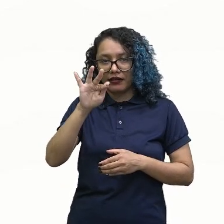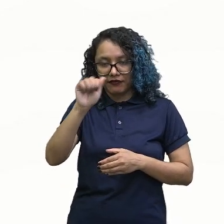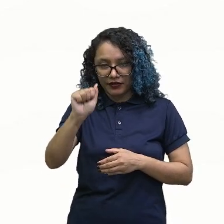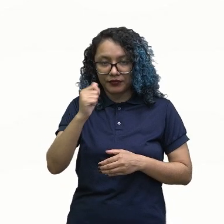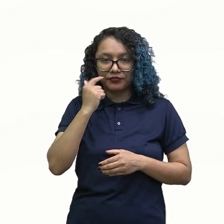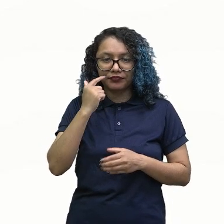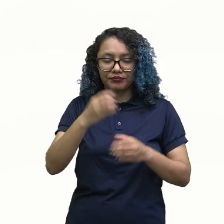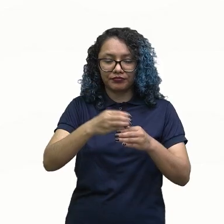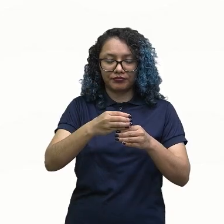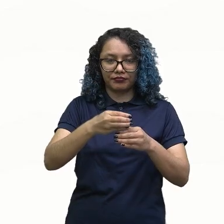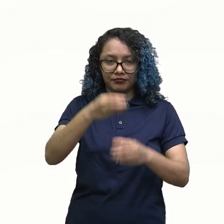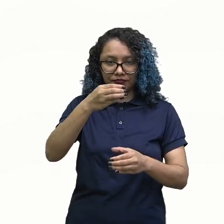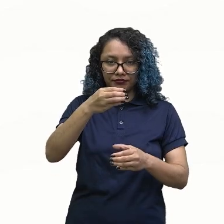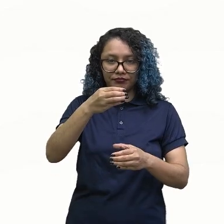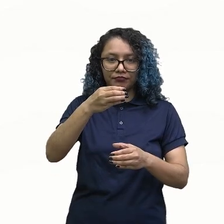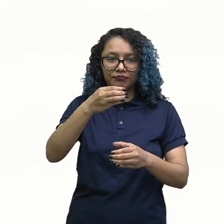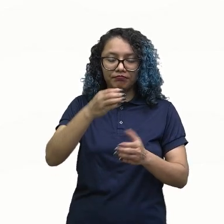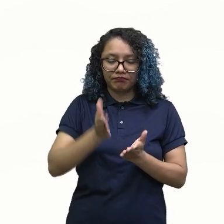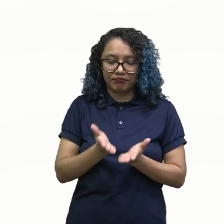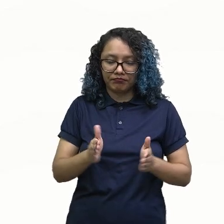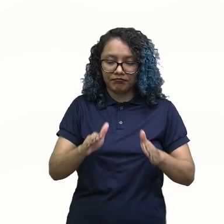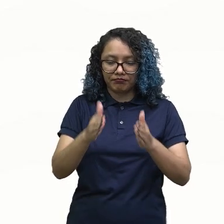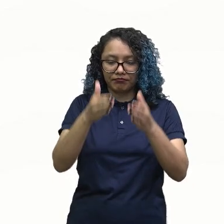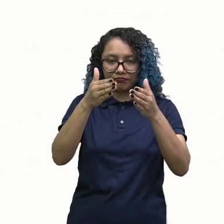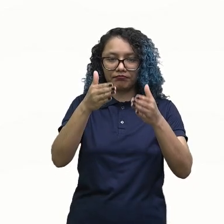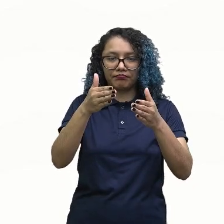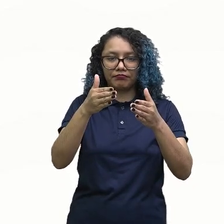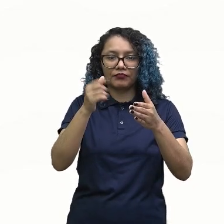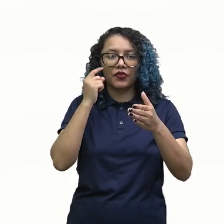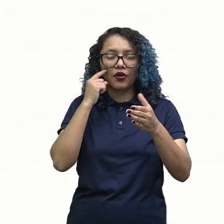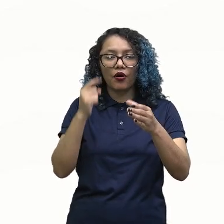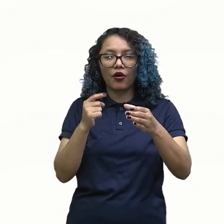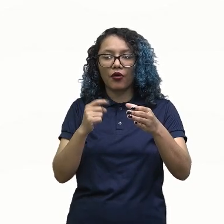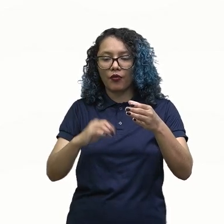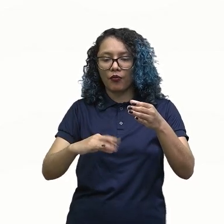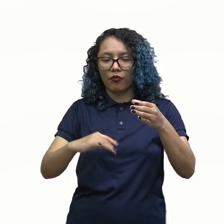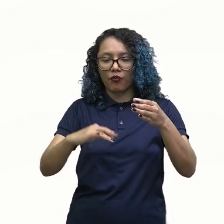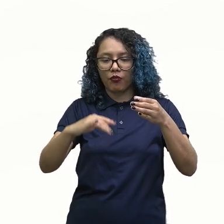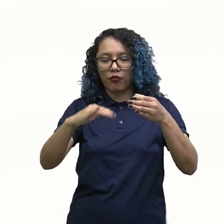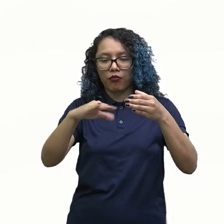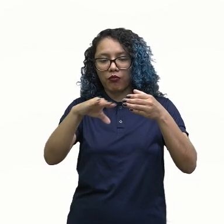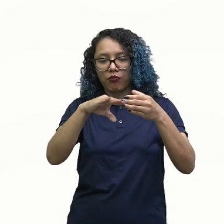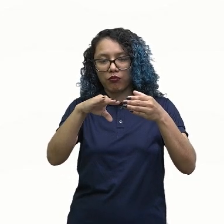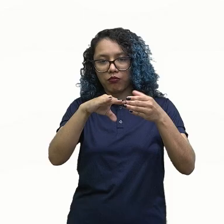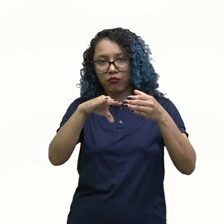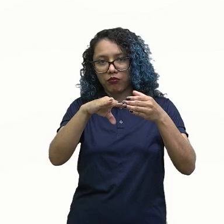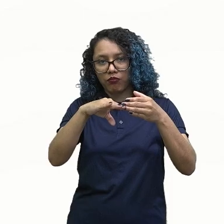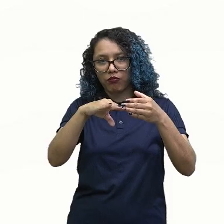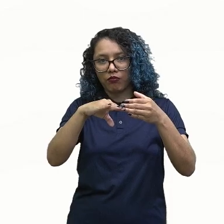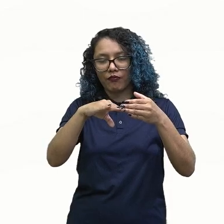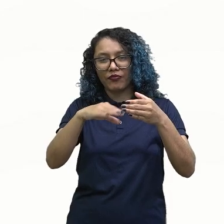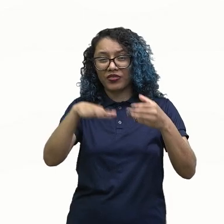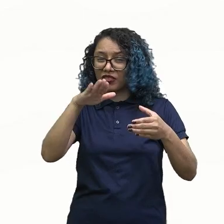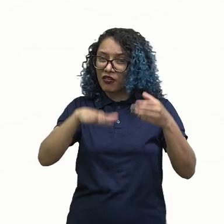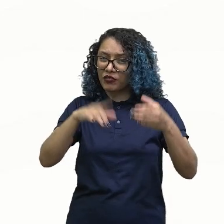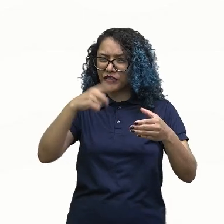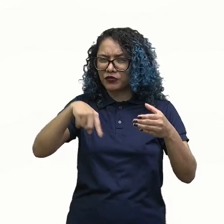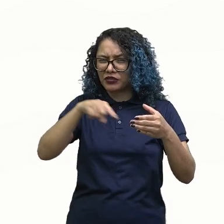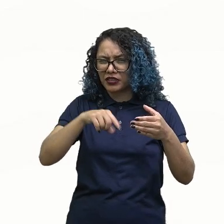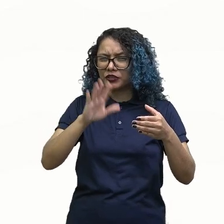analisar, né, o líquido que você pega dentro, ele está aqui. Não sei se você já teve esse